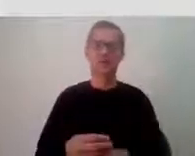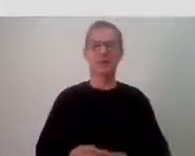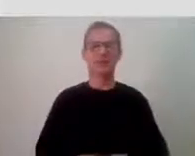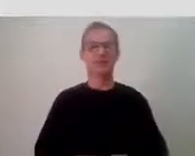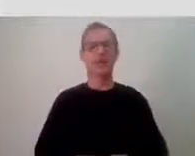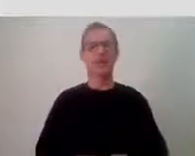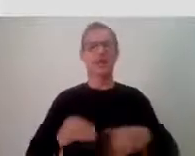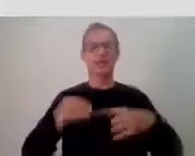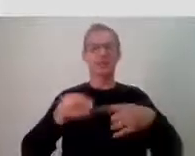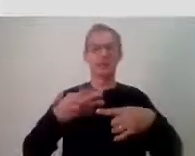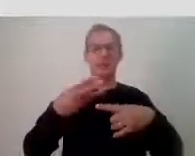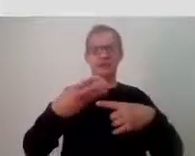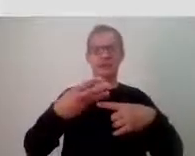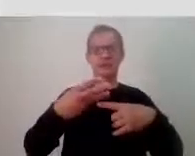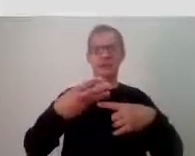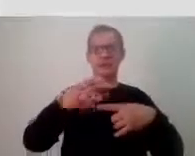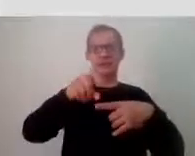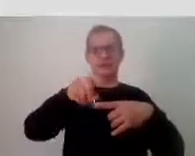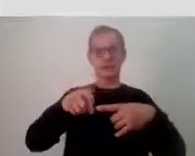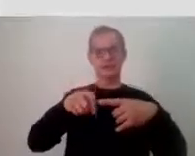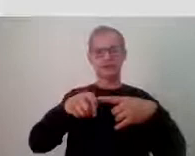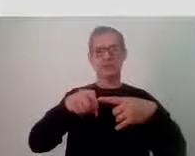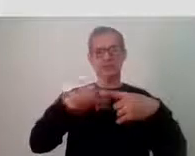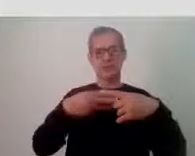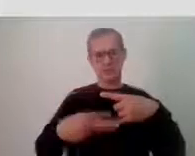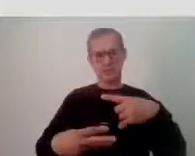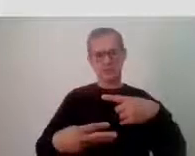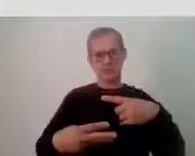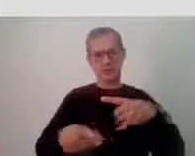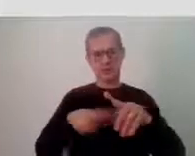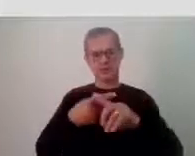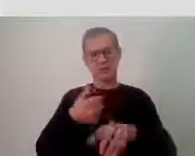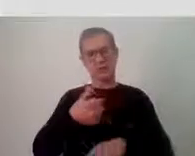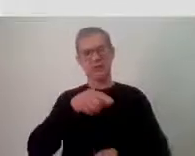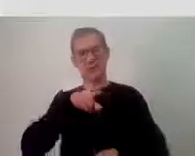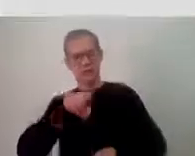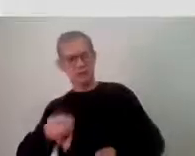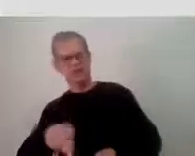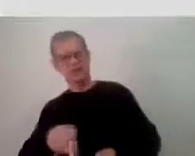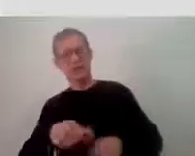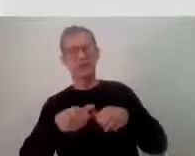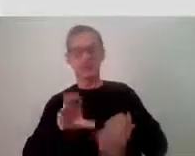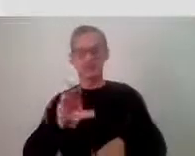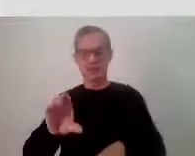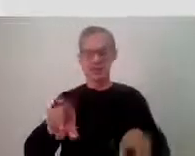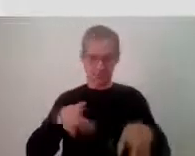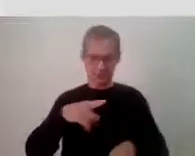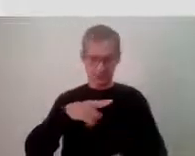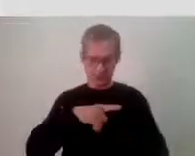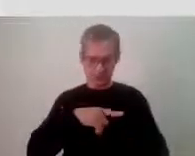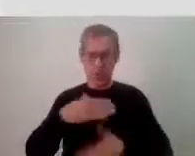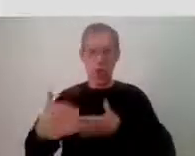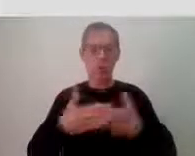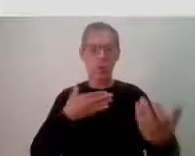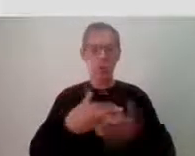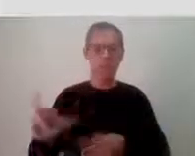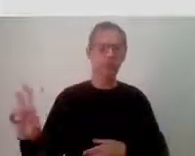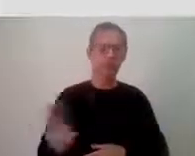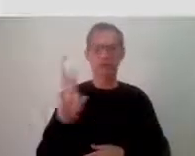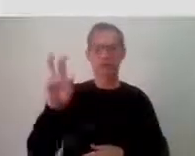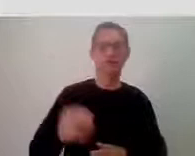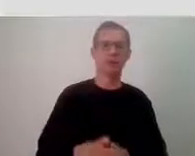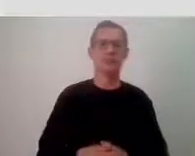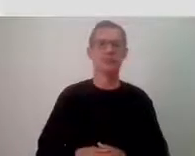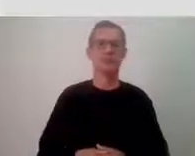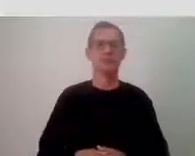3. Derivada de constante, 0. Esse c, ele pode assumir qualquer